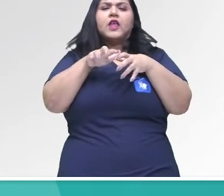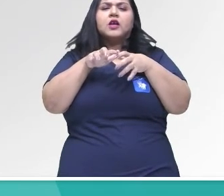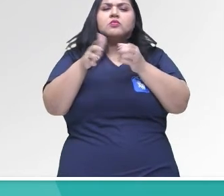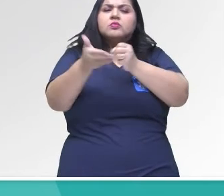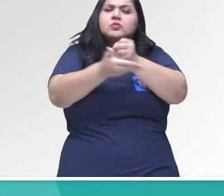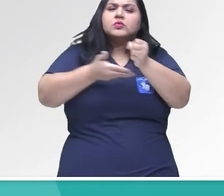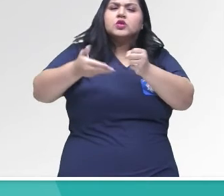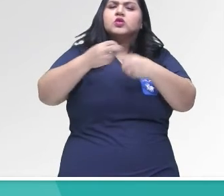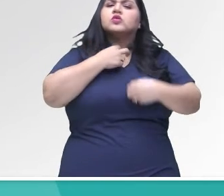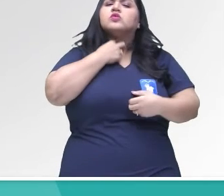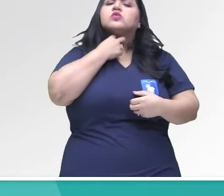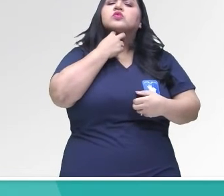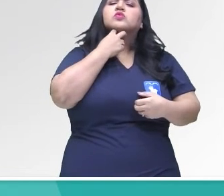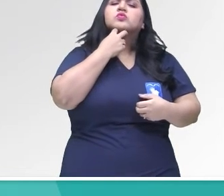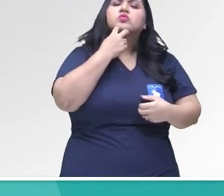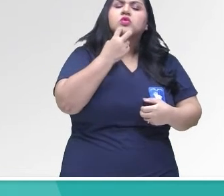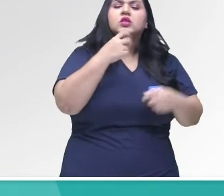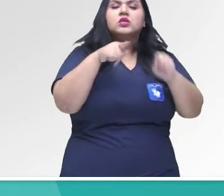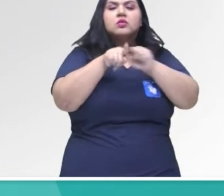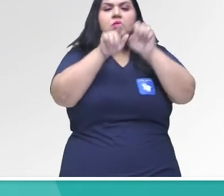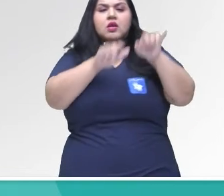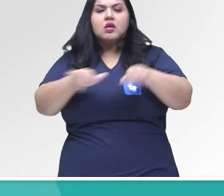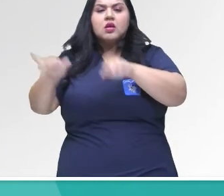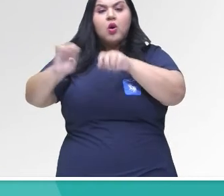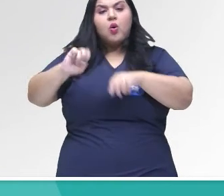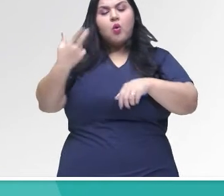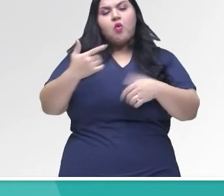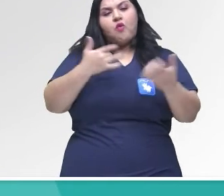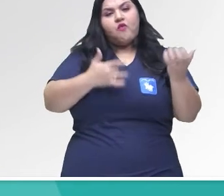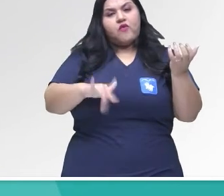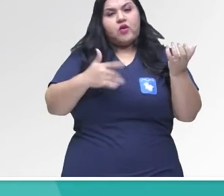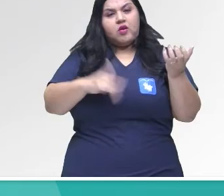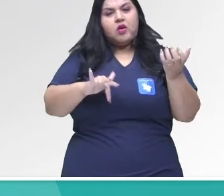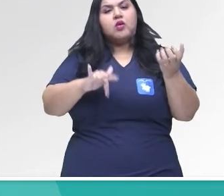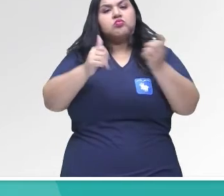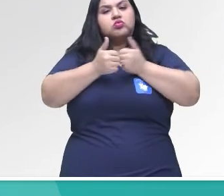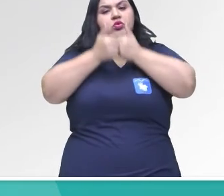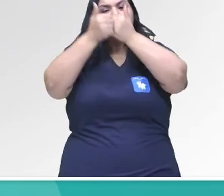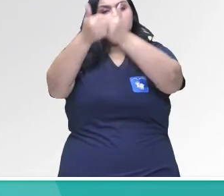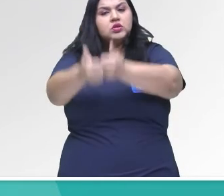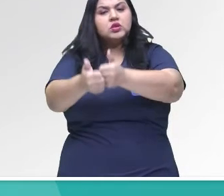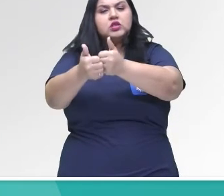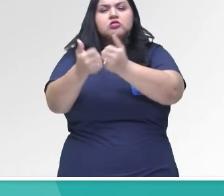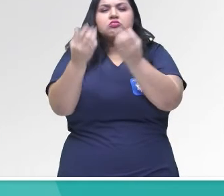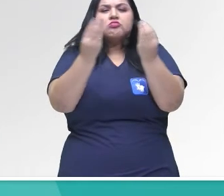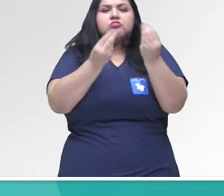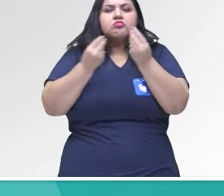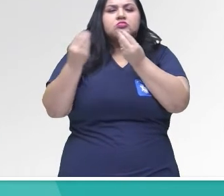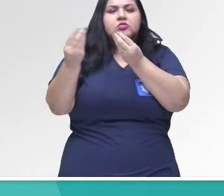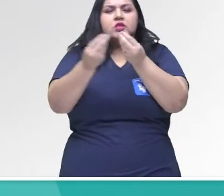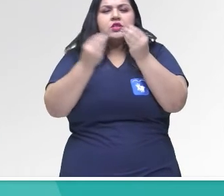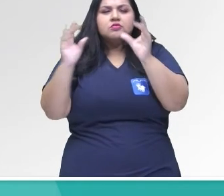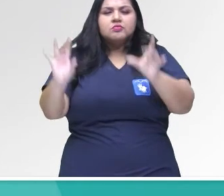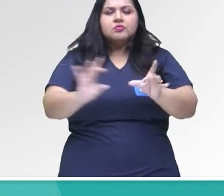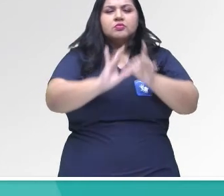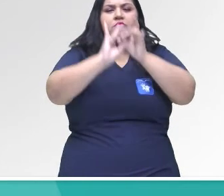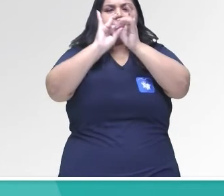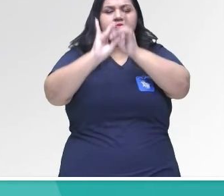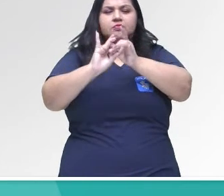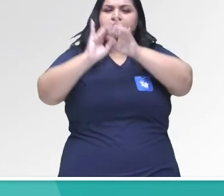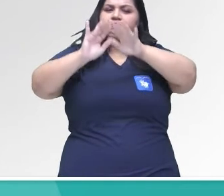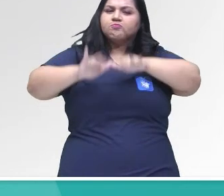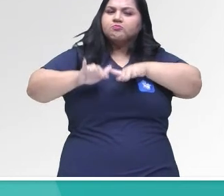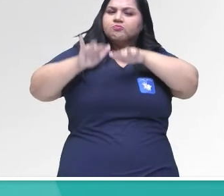na voz solo e no piano ou violão, para acompanhamento e com refinamento da harmonia e